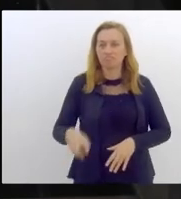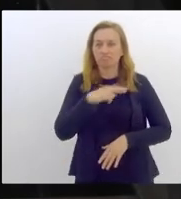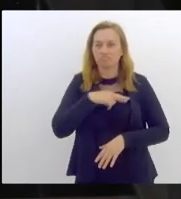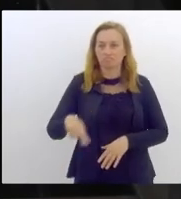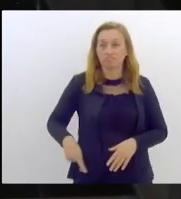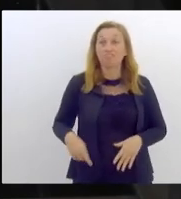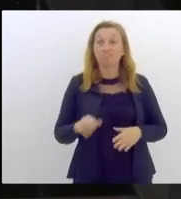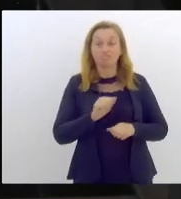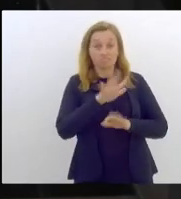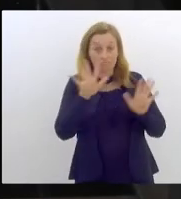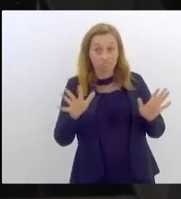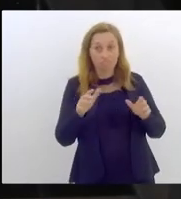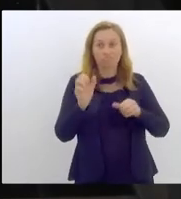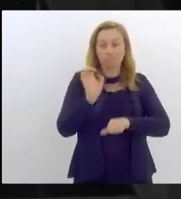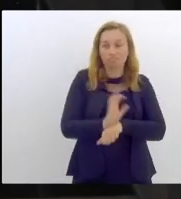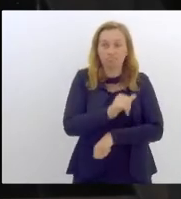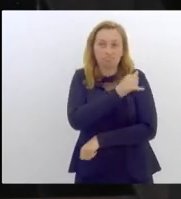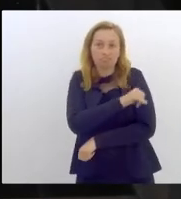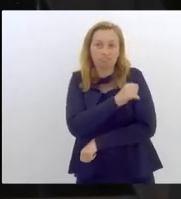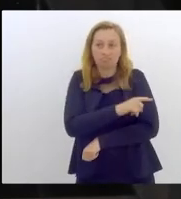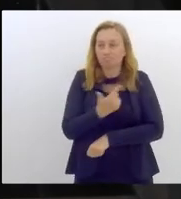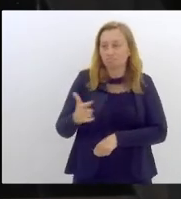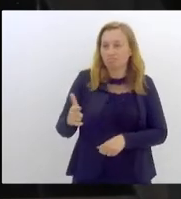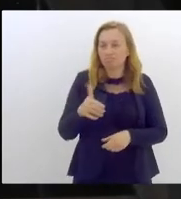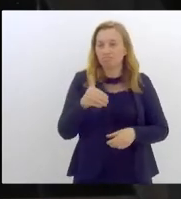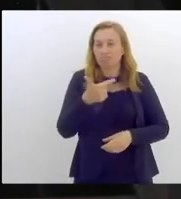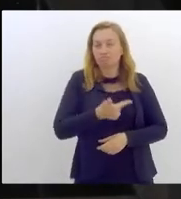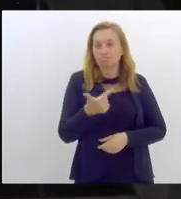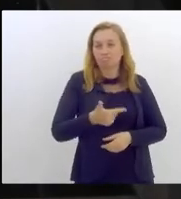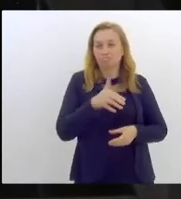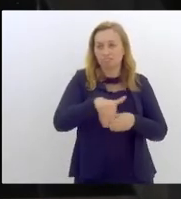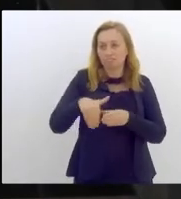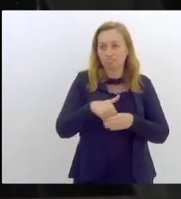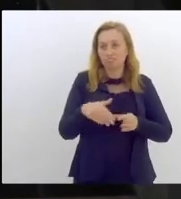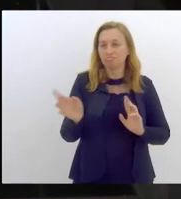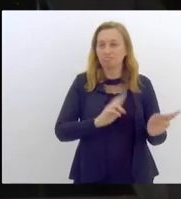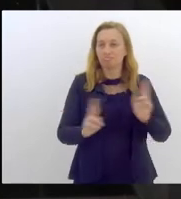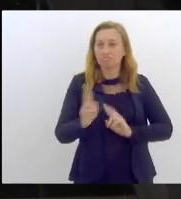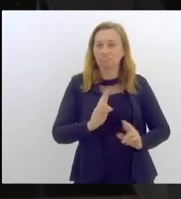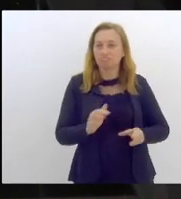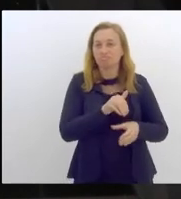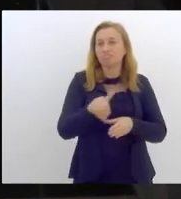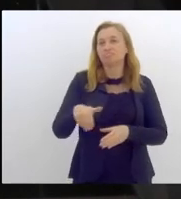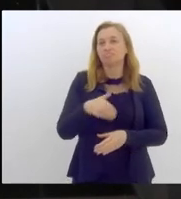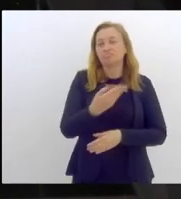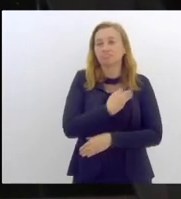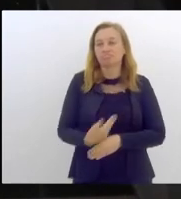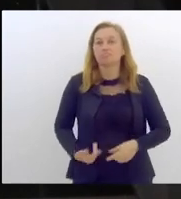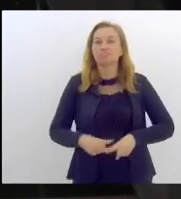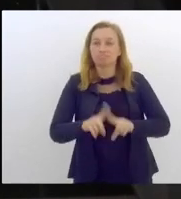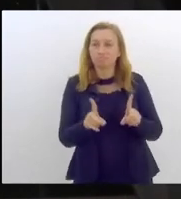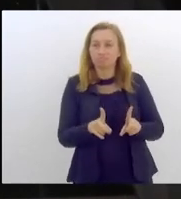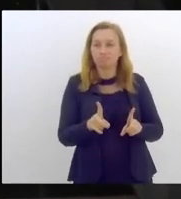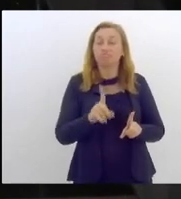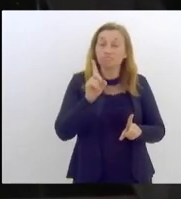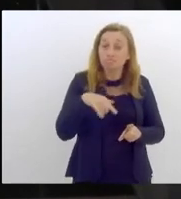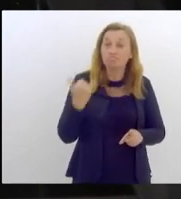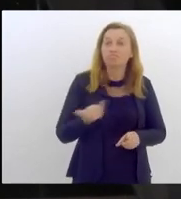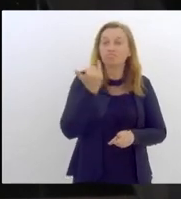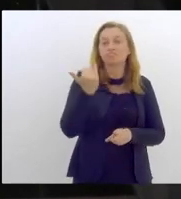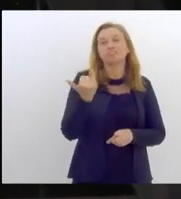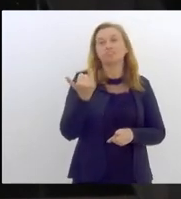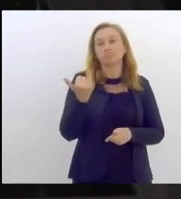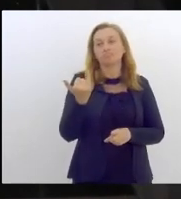claro que no estado do Rio de Janeiro Não teremos segundo turno com relação à votação de governo Mas isso é tão importante